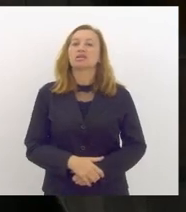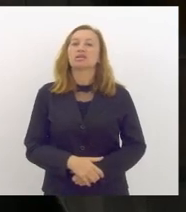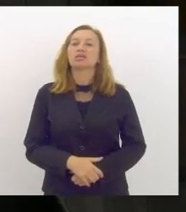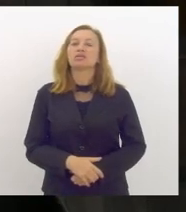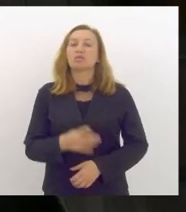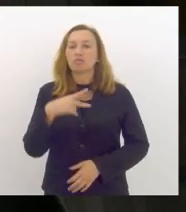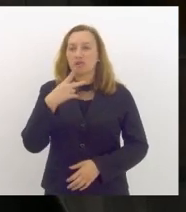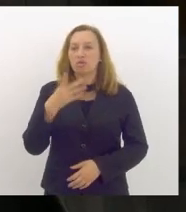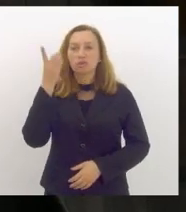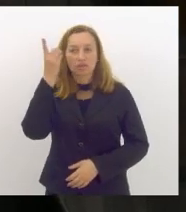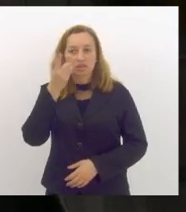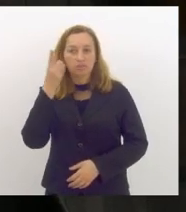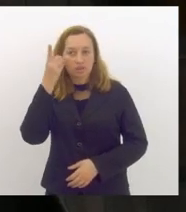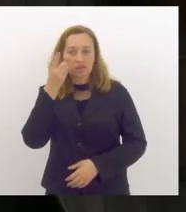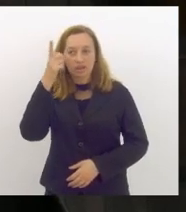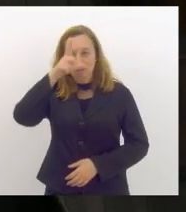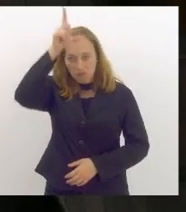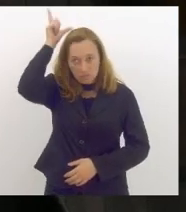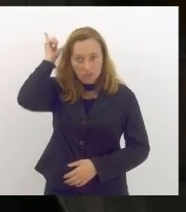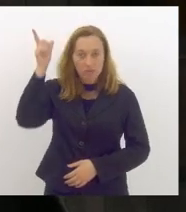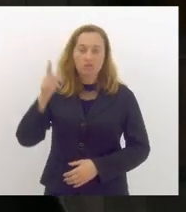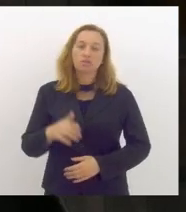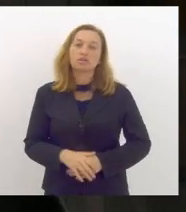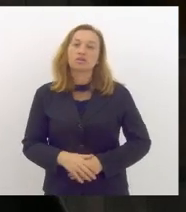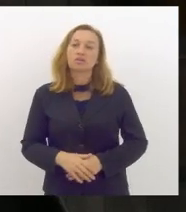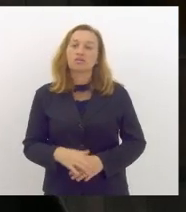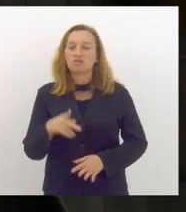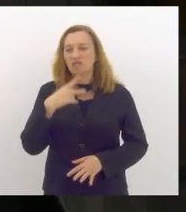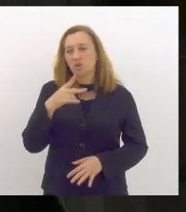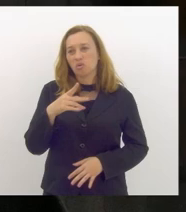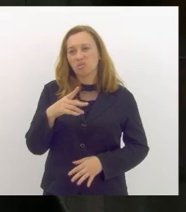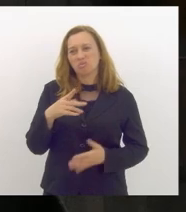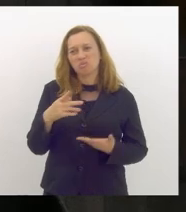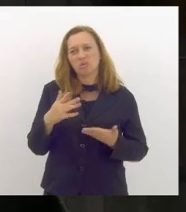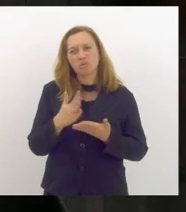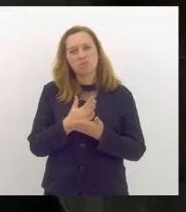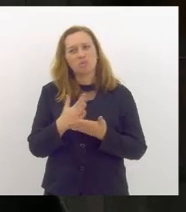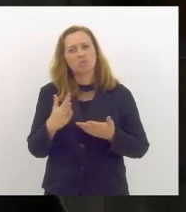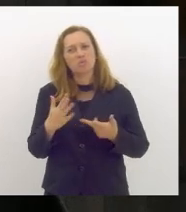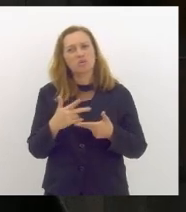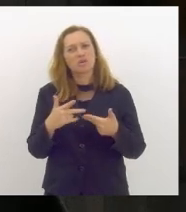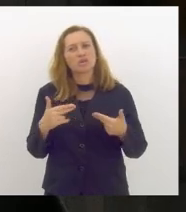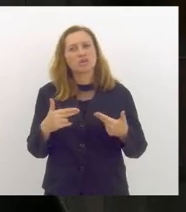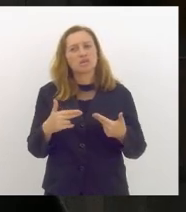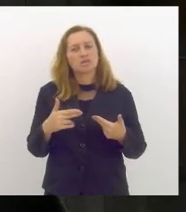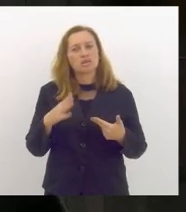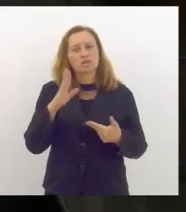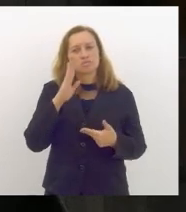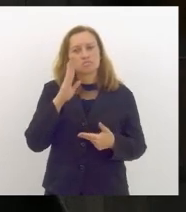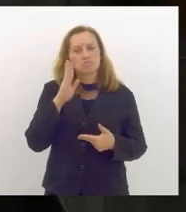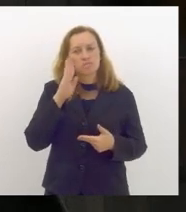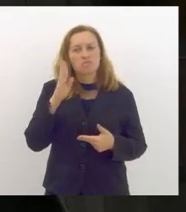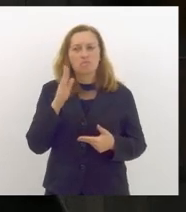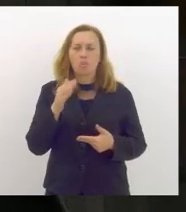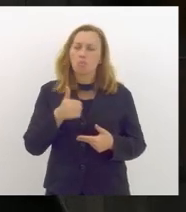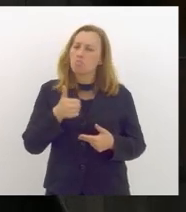disse aqui o Luiz Paulo é tocou em aspectos fundamentais primeiro deles